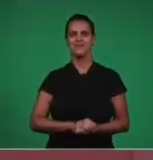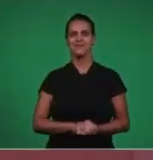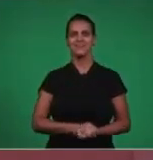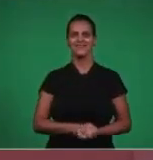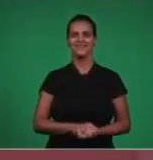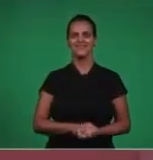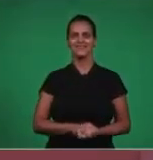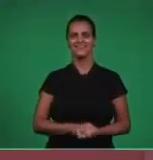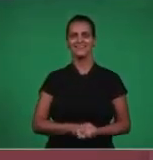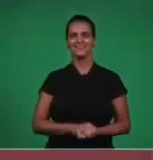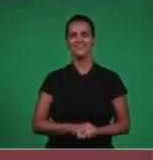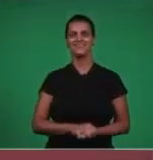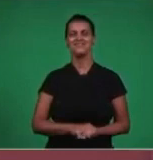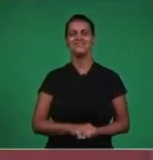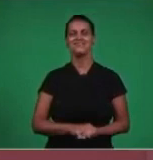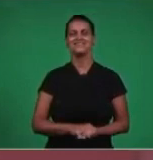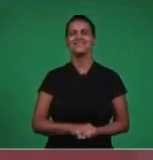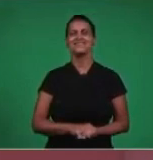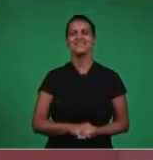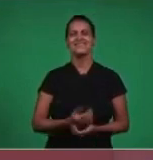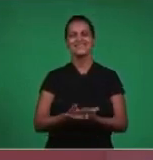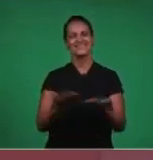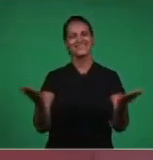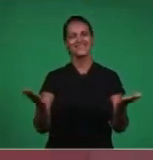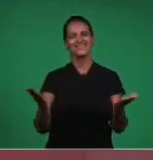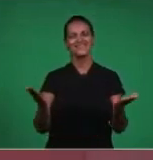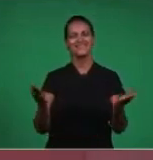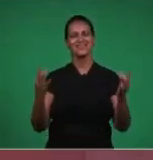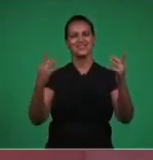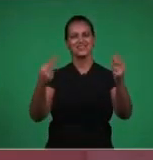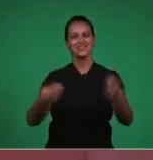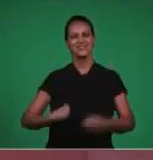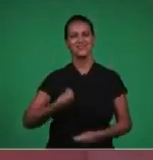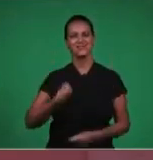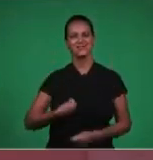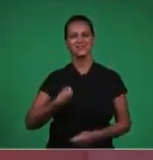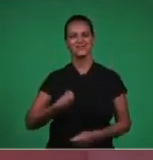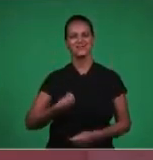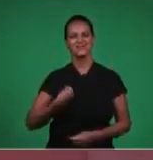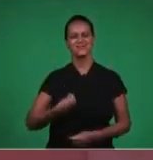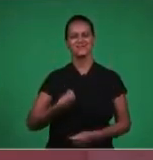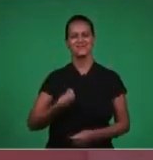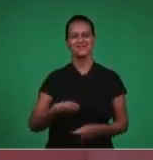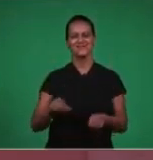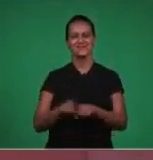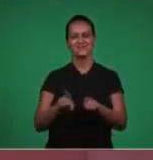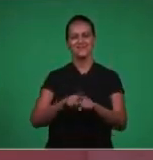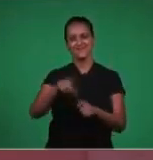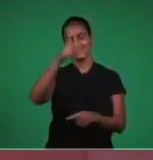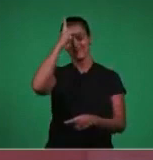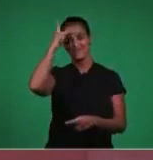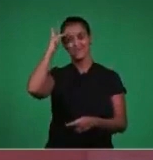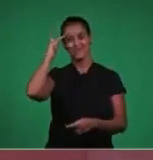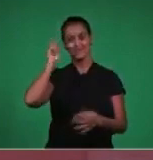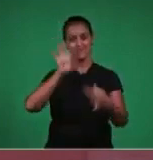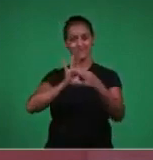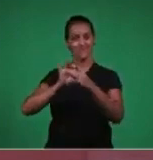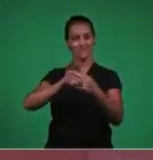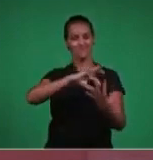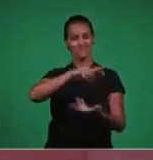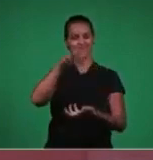Nós saudamos todos irmãos presentes, também aqueles que estão conectados conosco, com a paz do Senhor